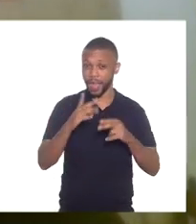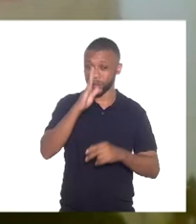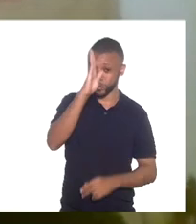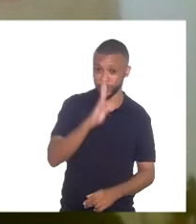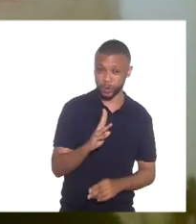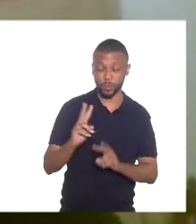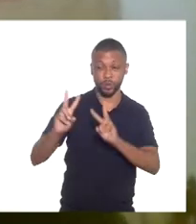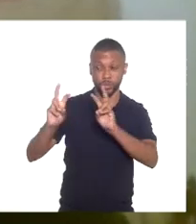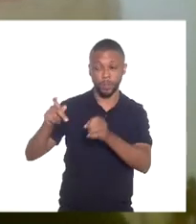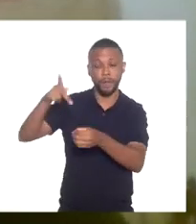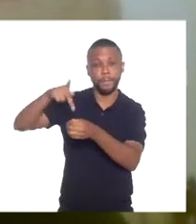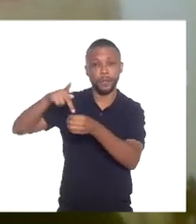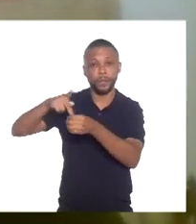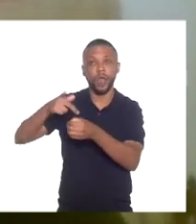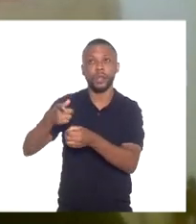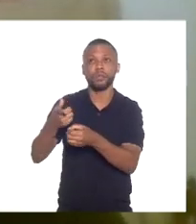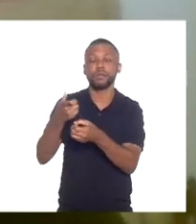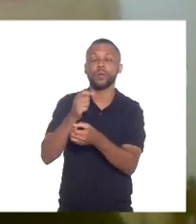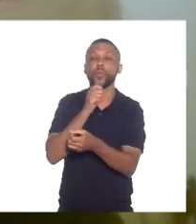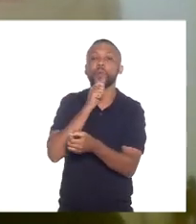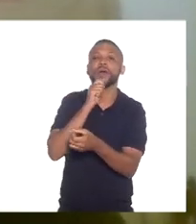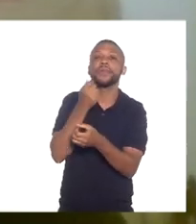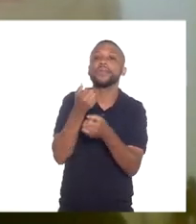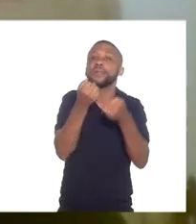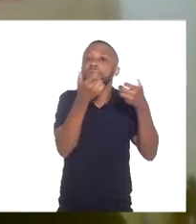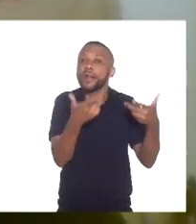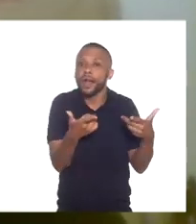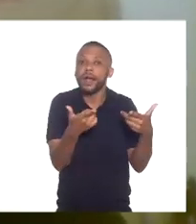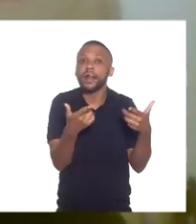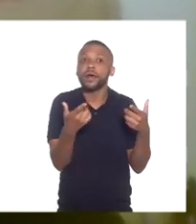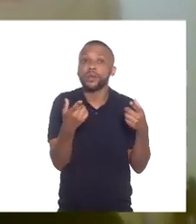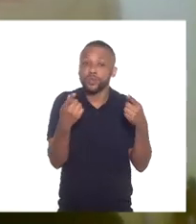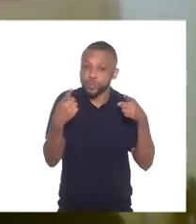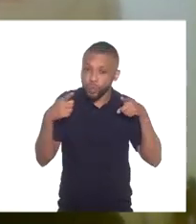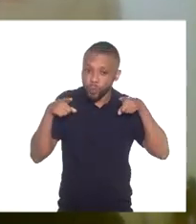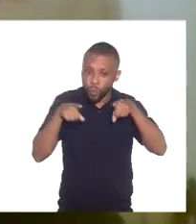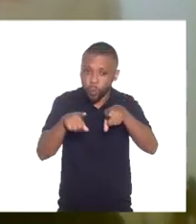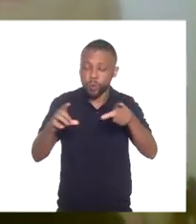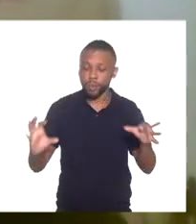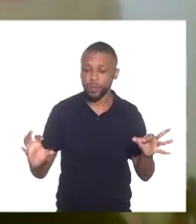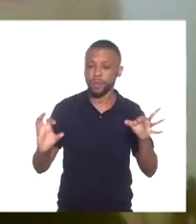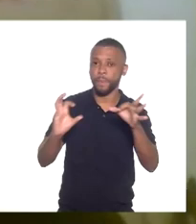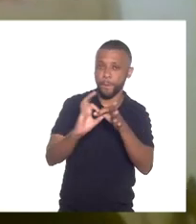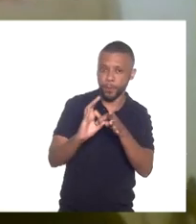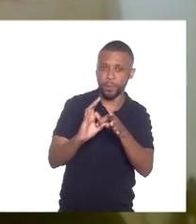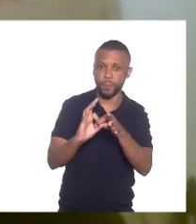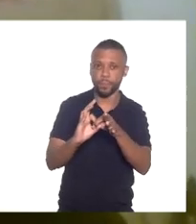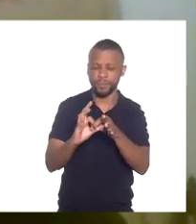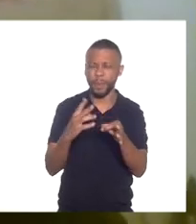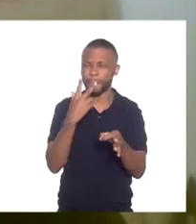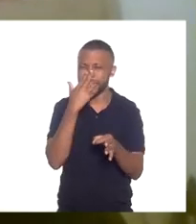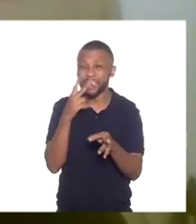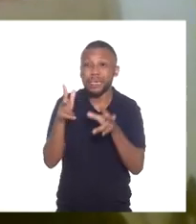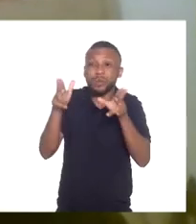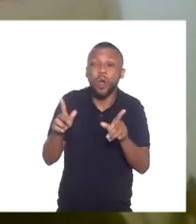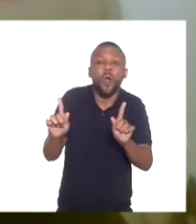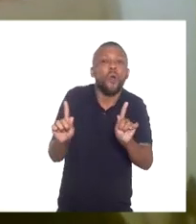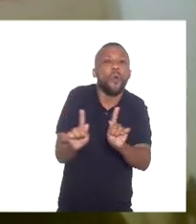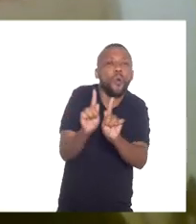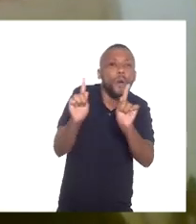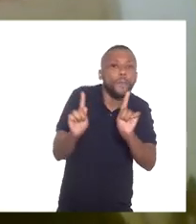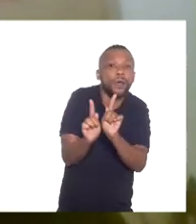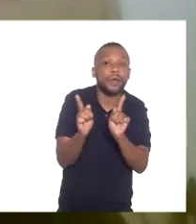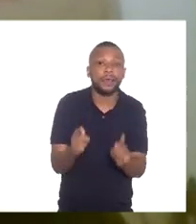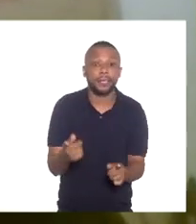falar de uma dupla que tem que andar casada como se fosse um Cosme e Damião. E essa dupla